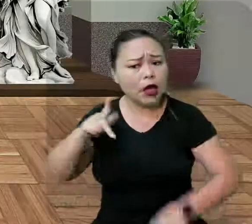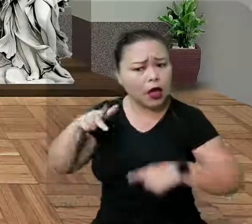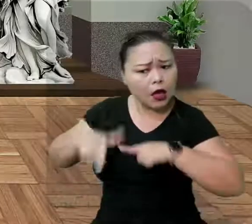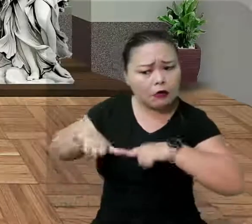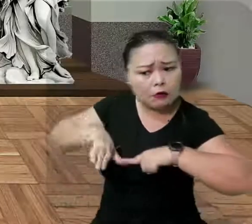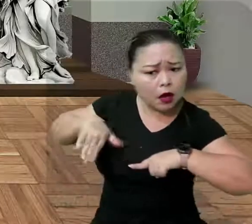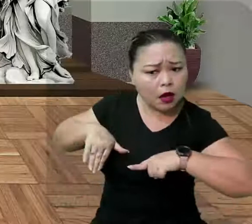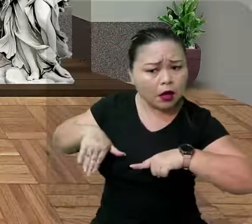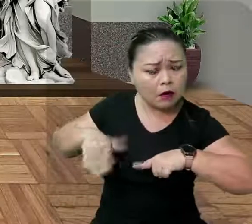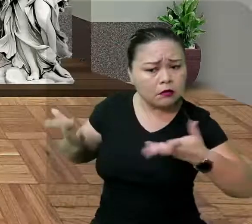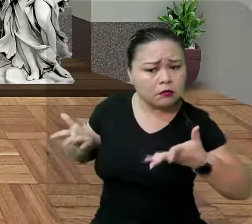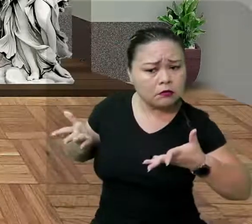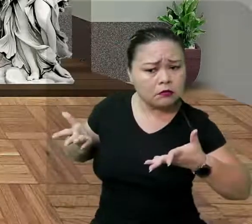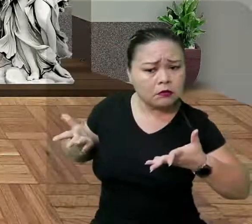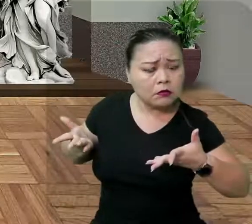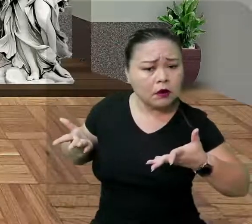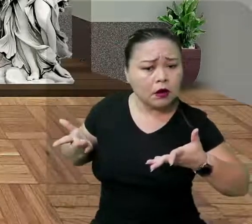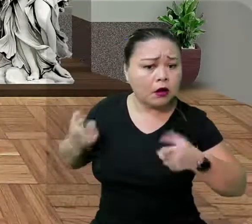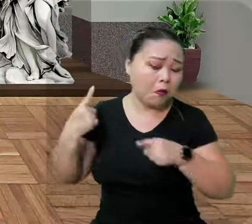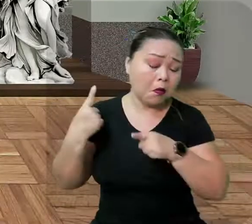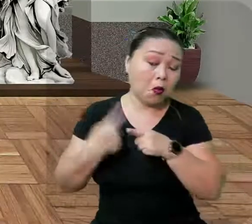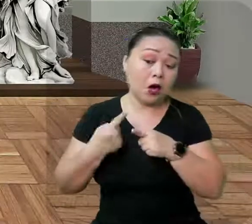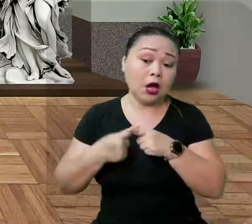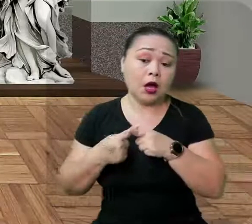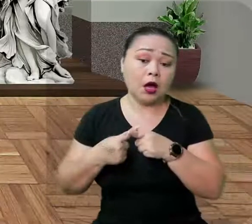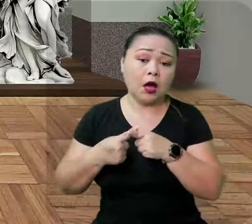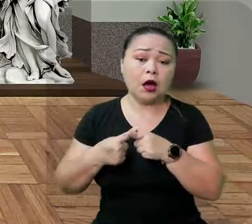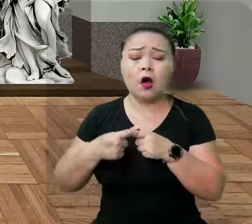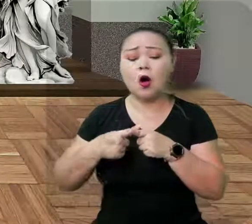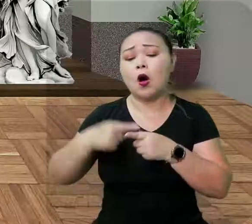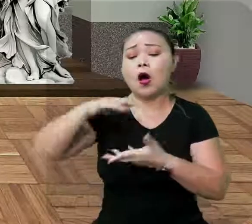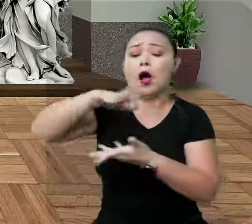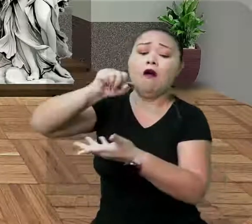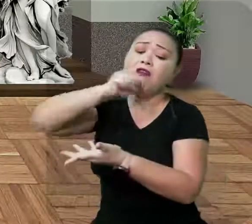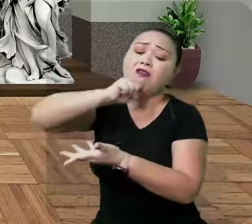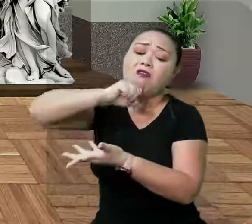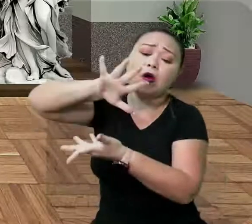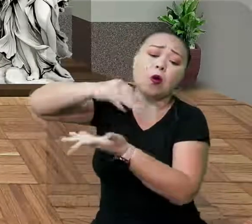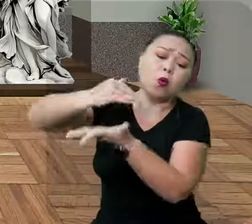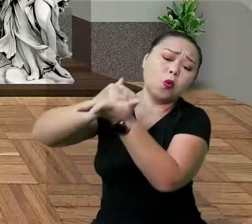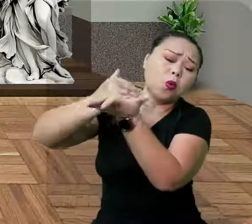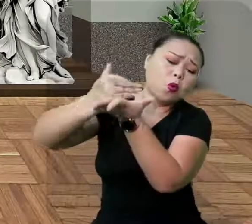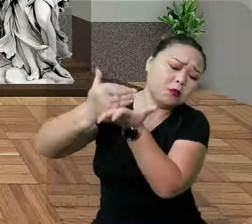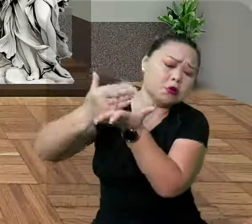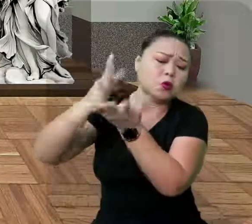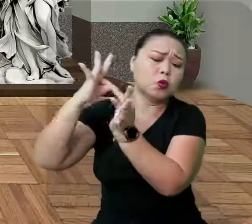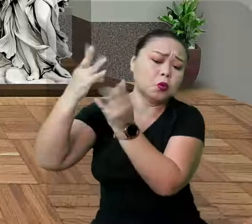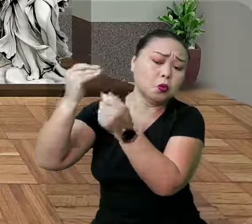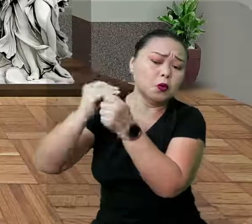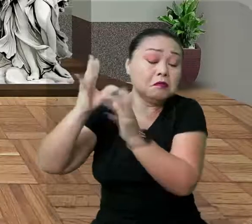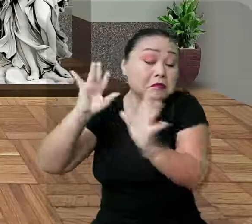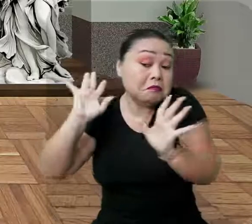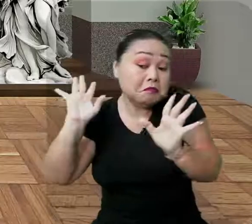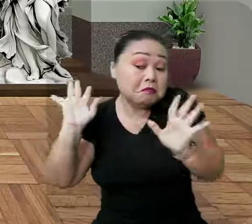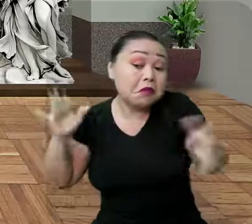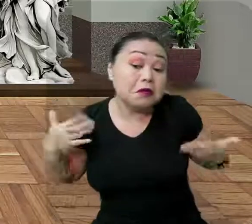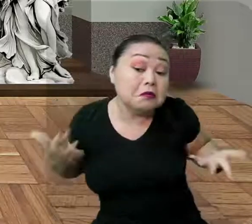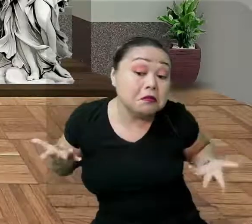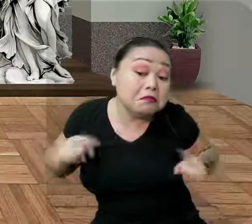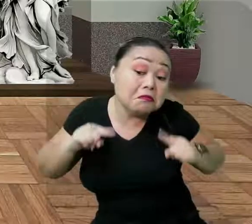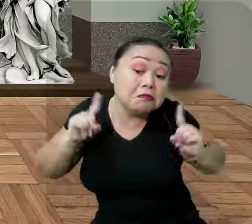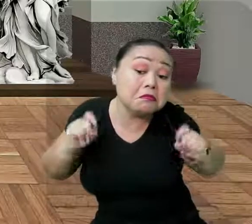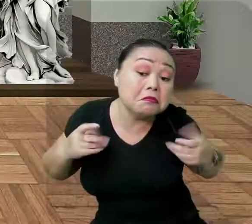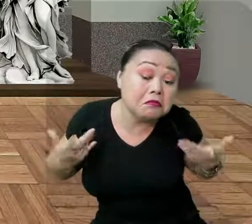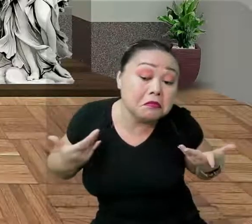quebrar esse paradigma né porque é o velho mundo lá começou tudo doida